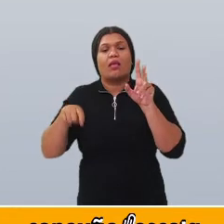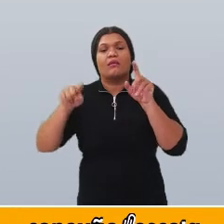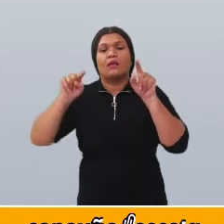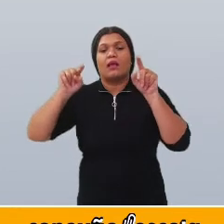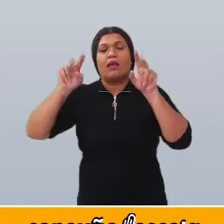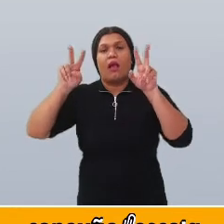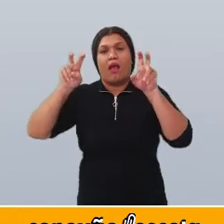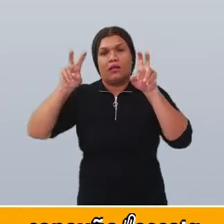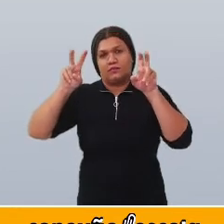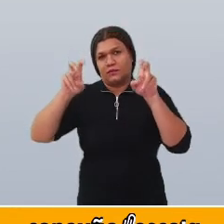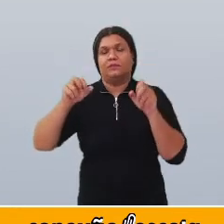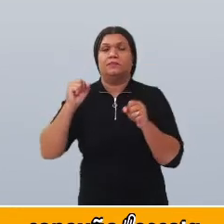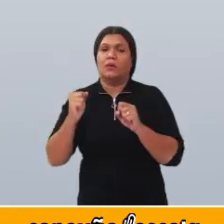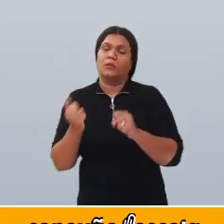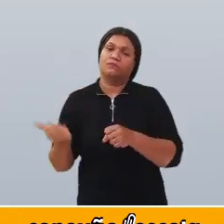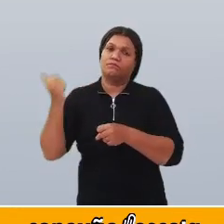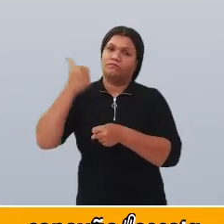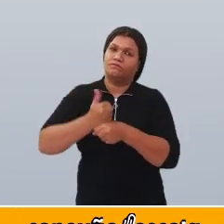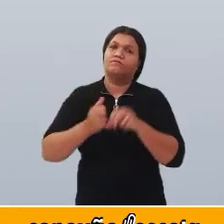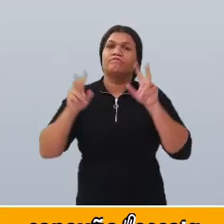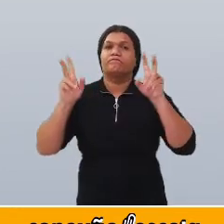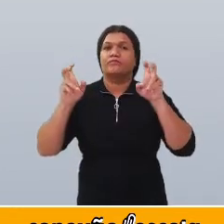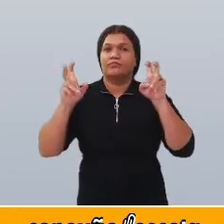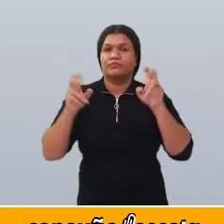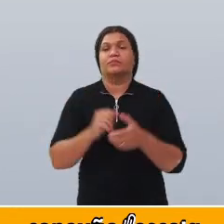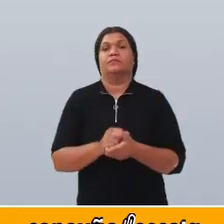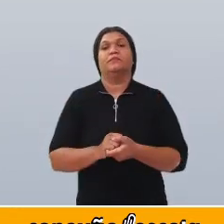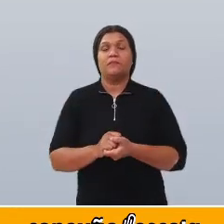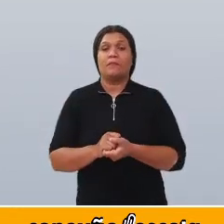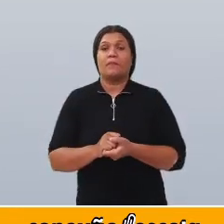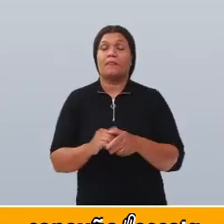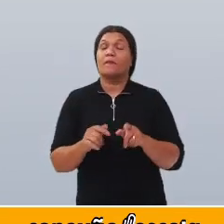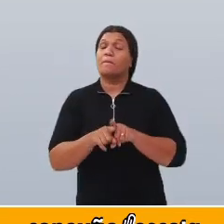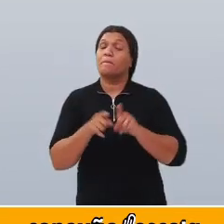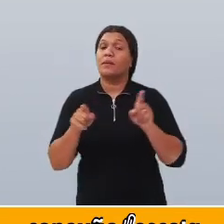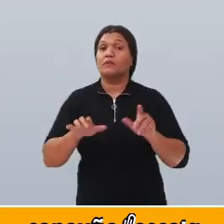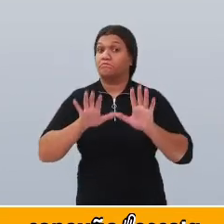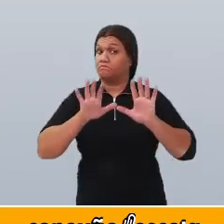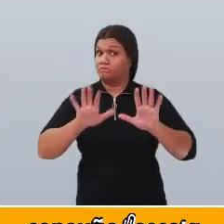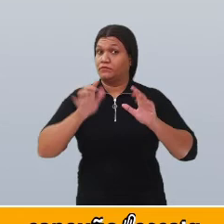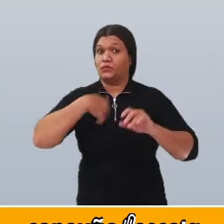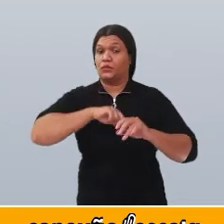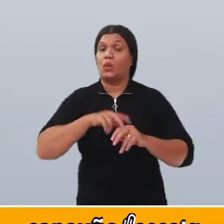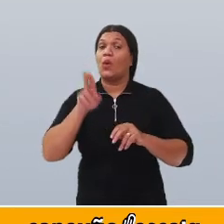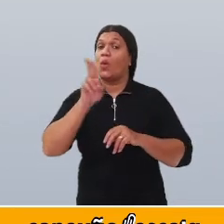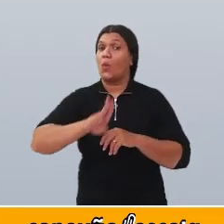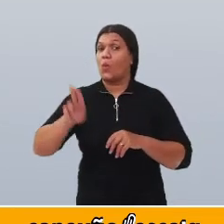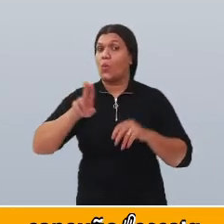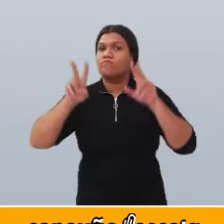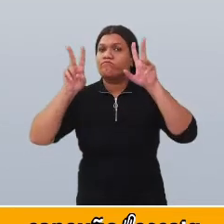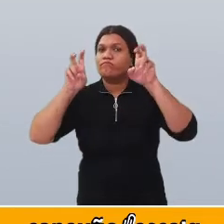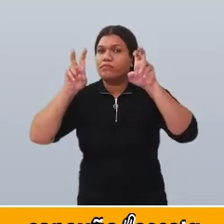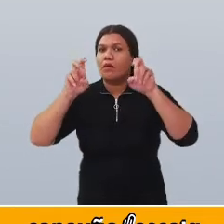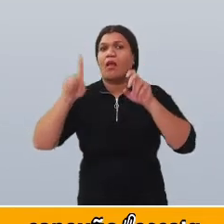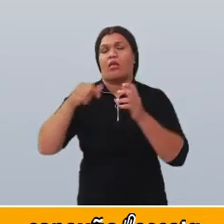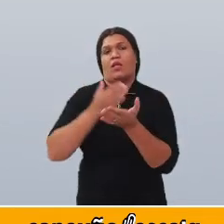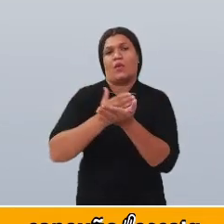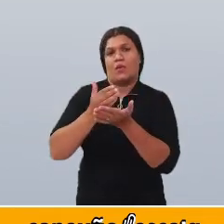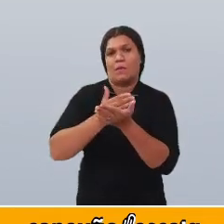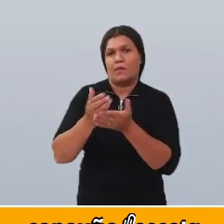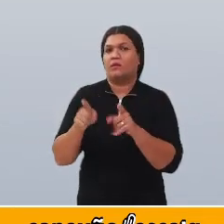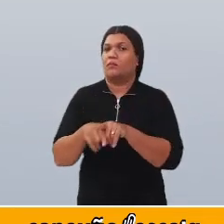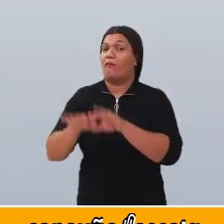substituir o travessão no início da fala pelas aspas. Só que nós usamos as aspas no início e